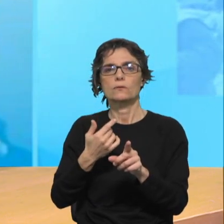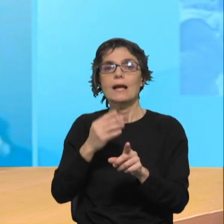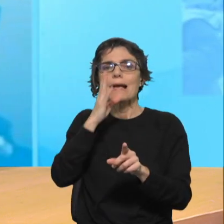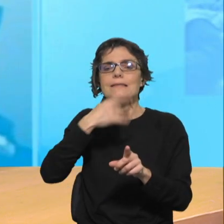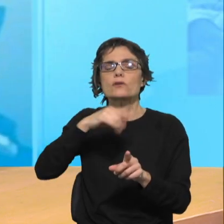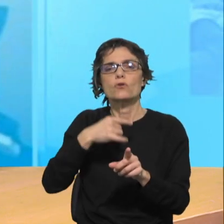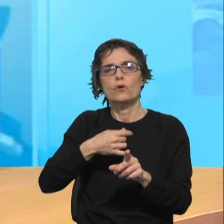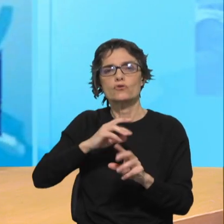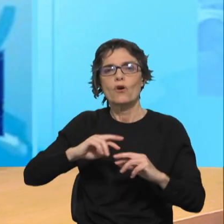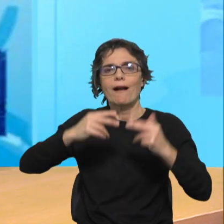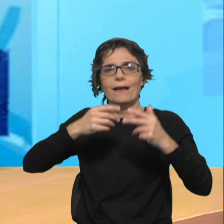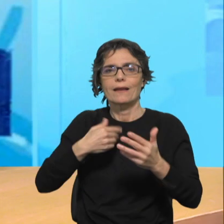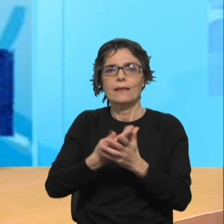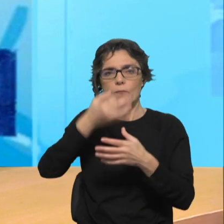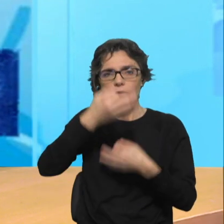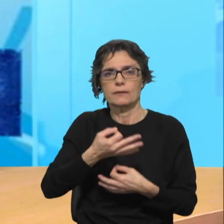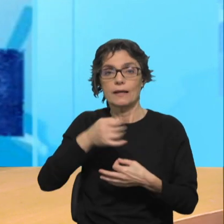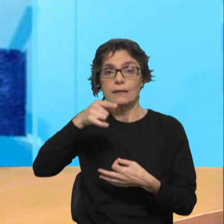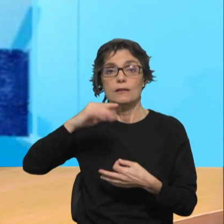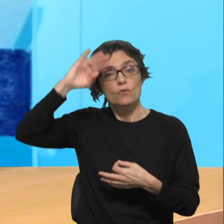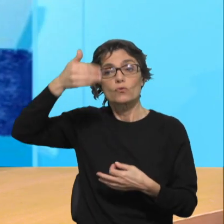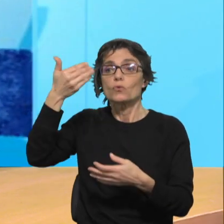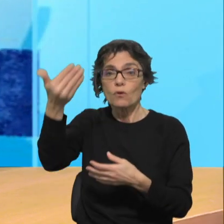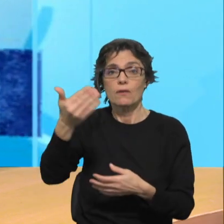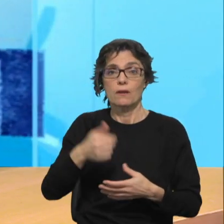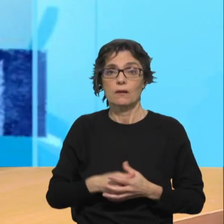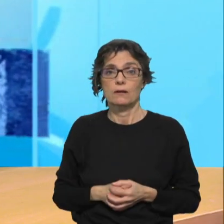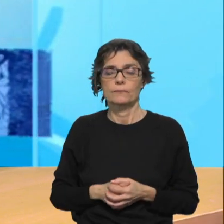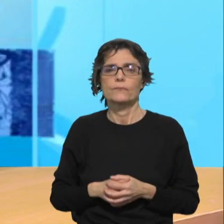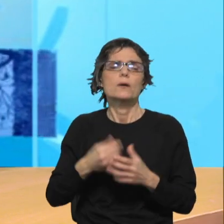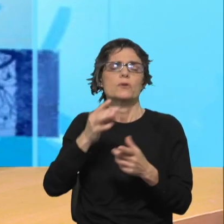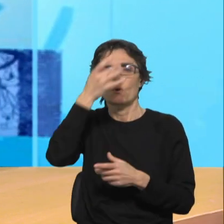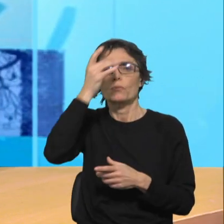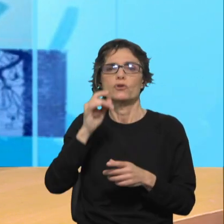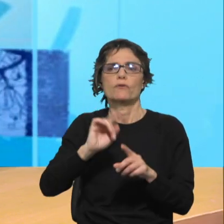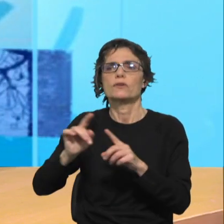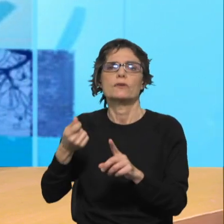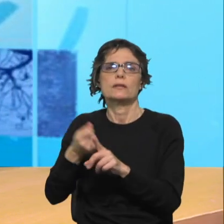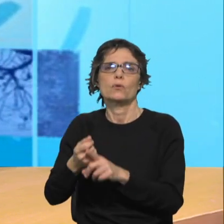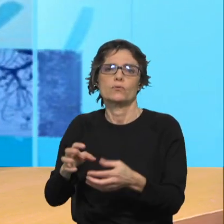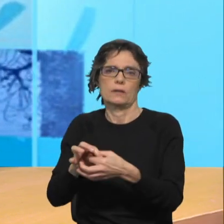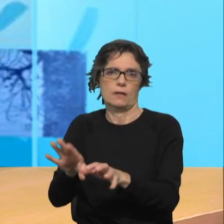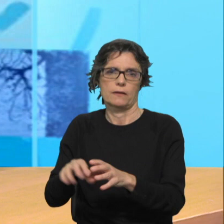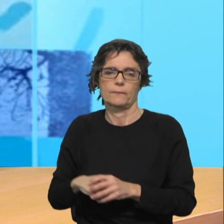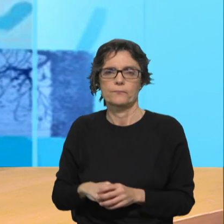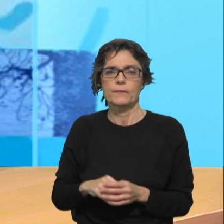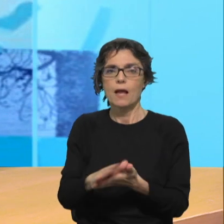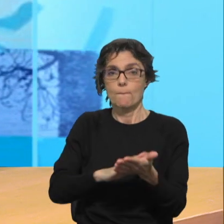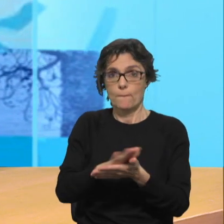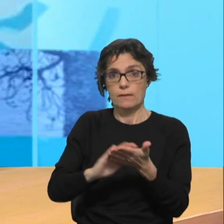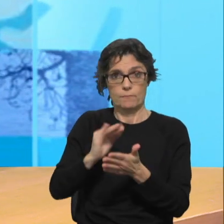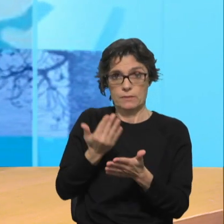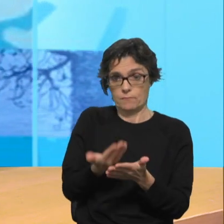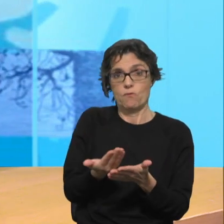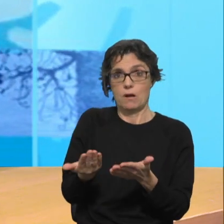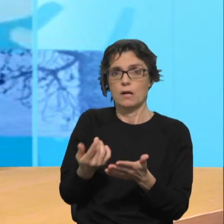há muitas opiniões sobre a luta dos professores. Há princípios básicos que toda a gente aceita. À partida,